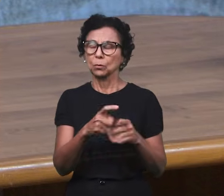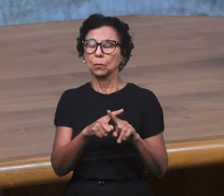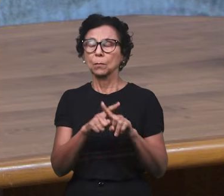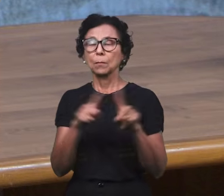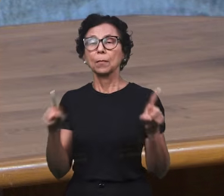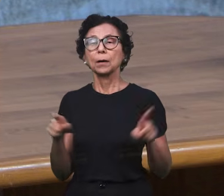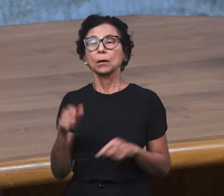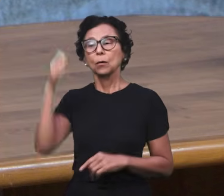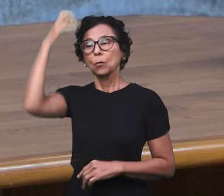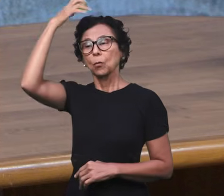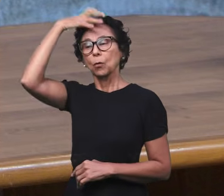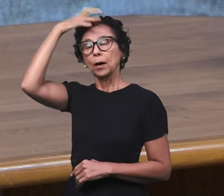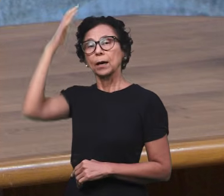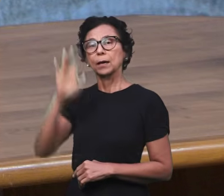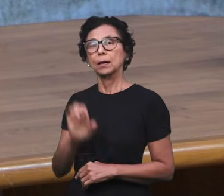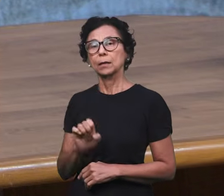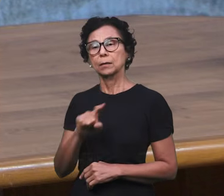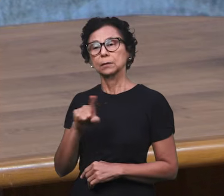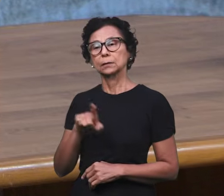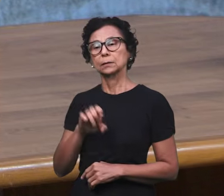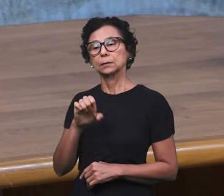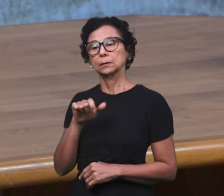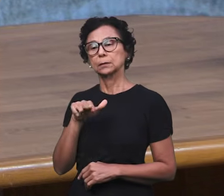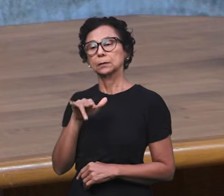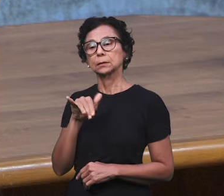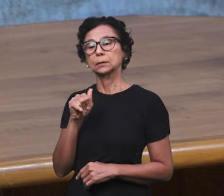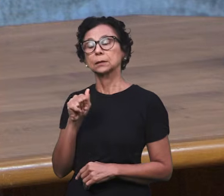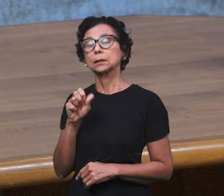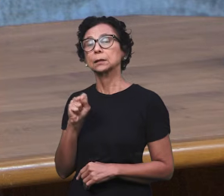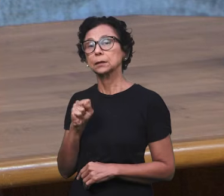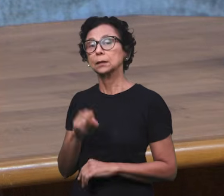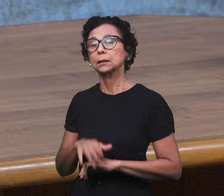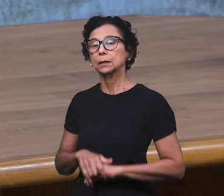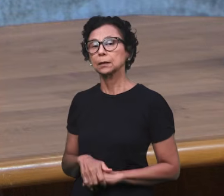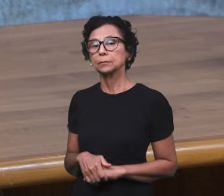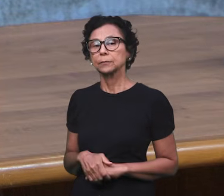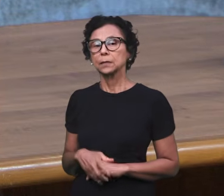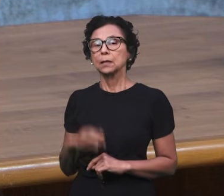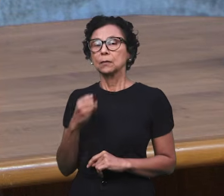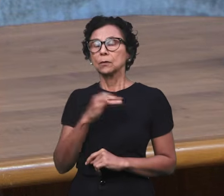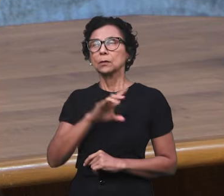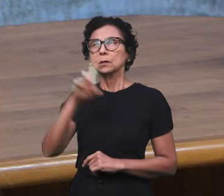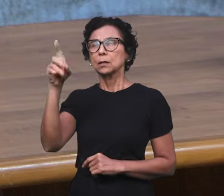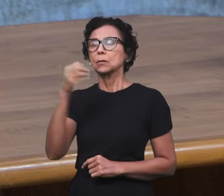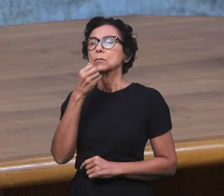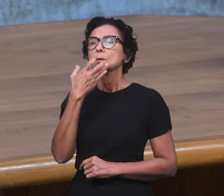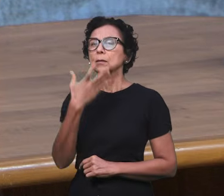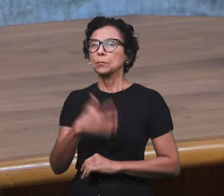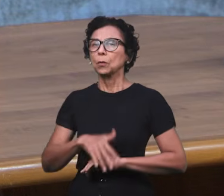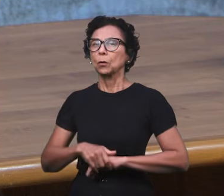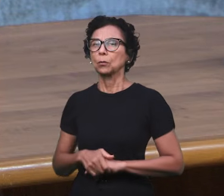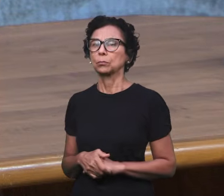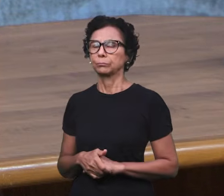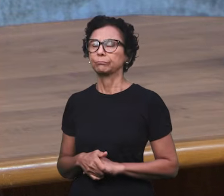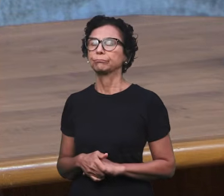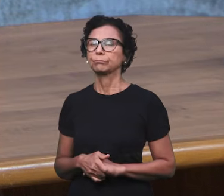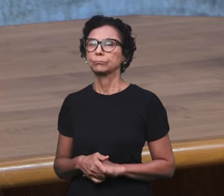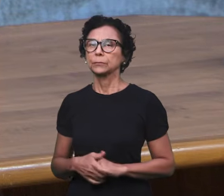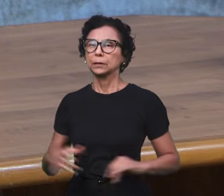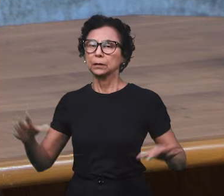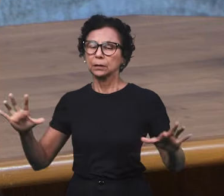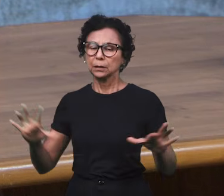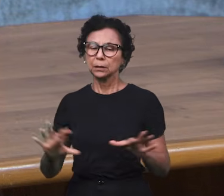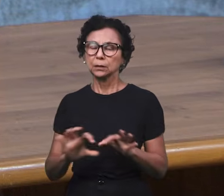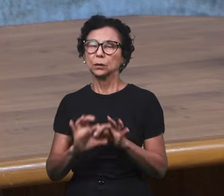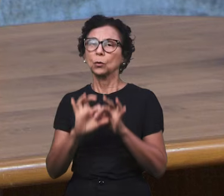dizendo: o Senhor, que é bom, faça reconciliação com aquele que